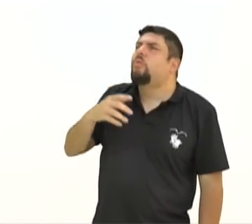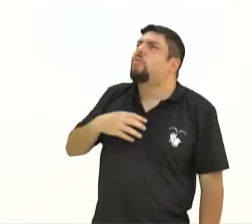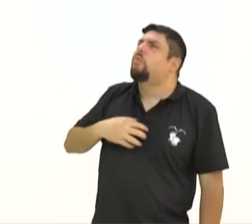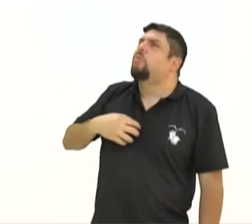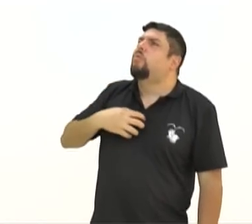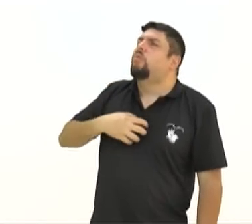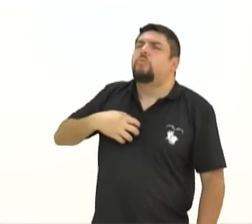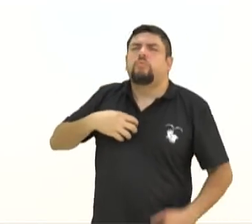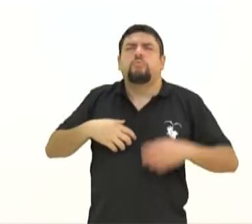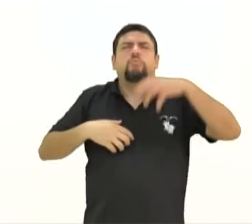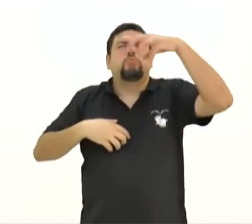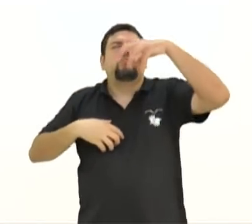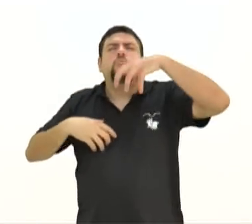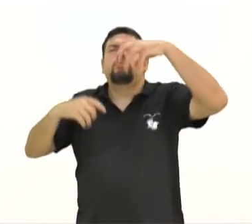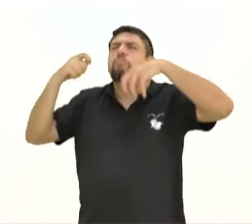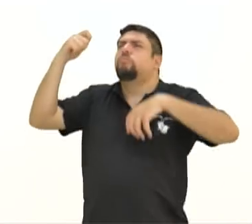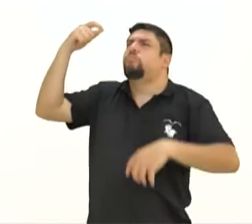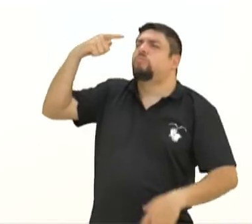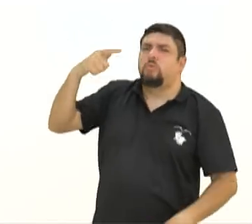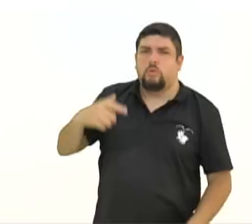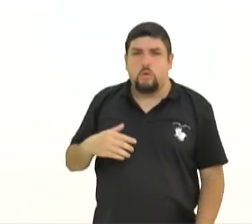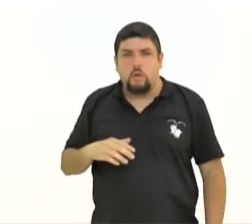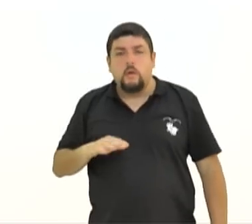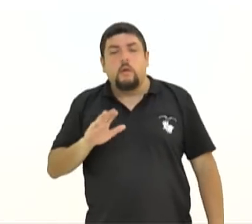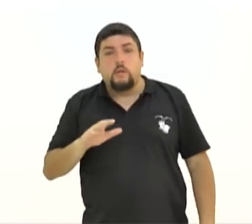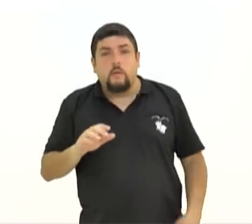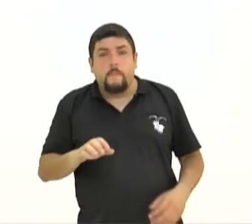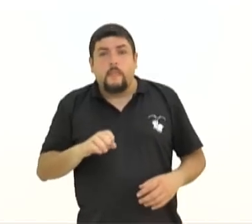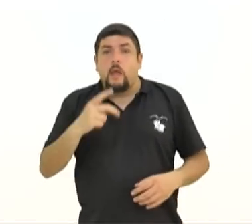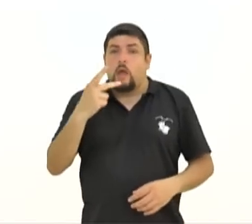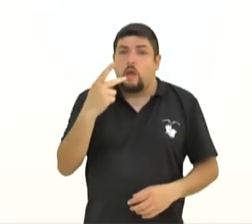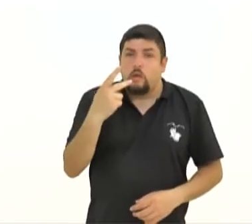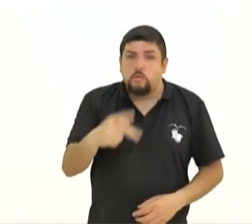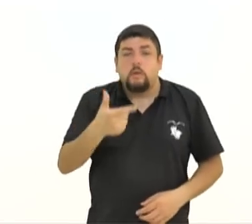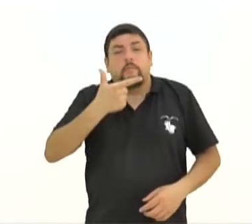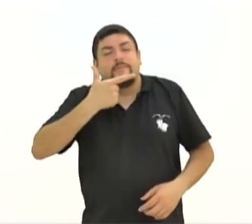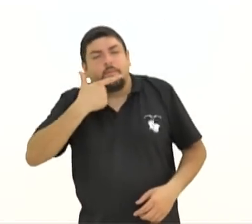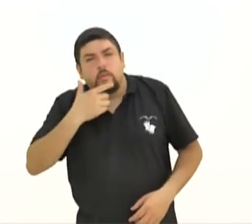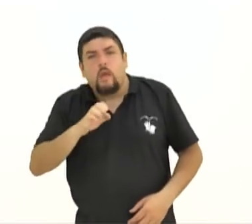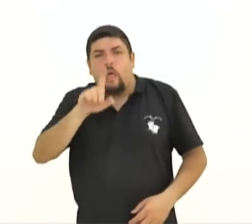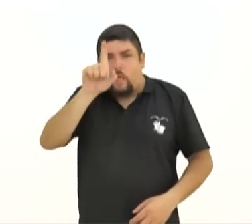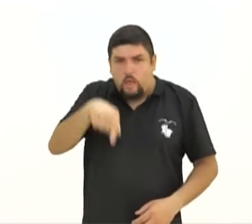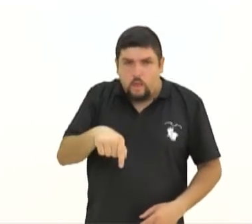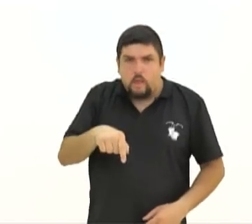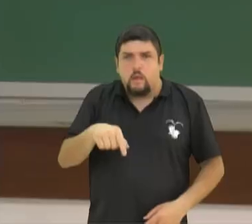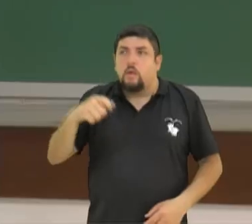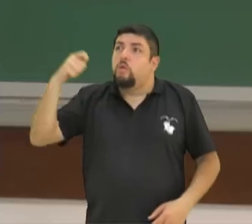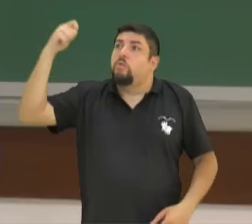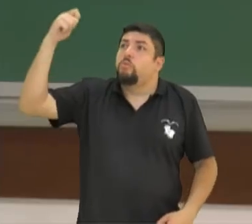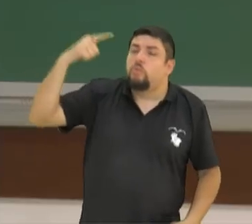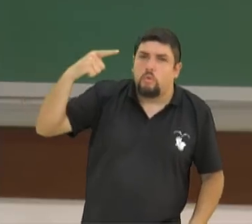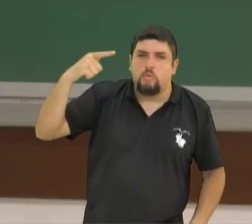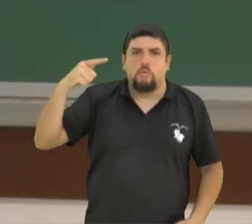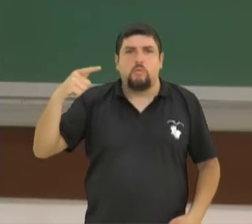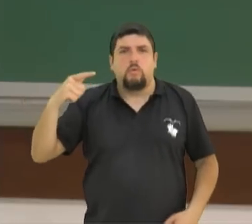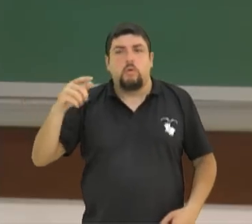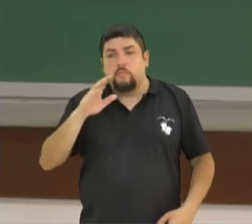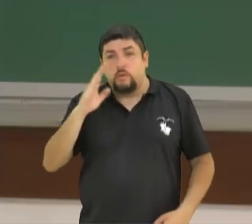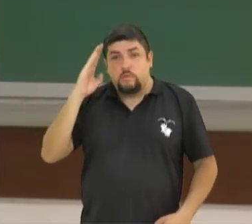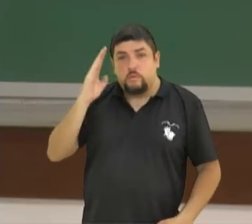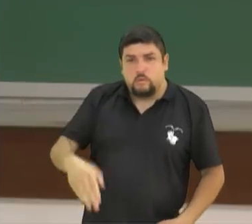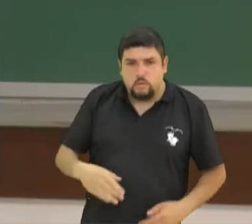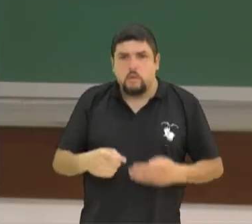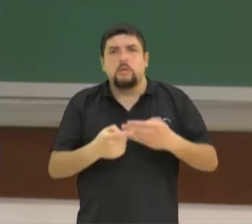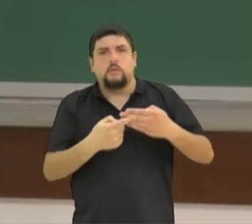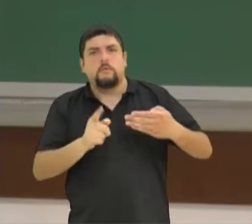sorriso, é como o sol em um dia de chuva, né? O seu sorriso é o sol em um dia de chuva. Nesse caso, metáfora. E,